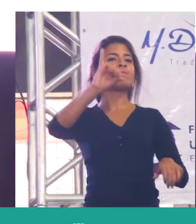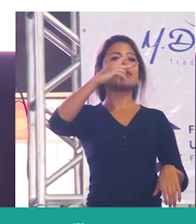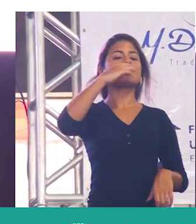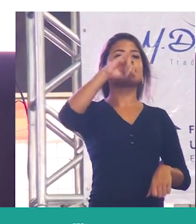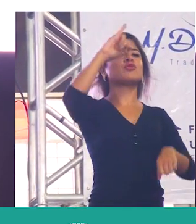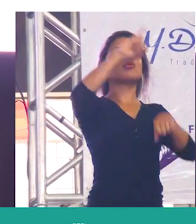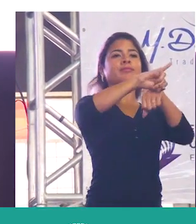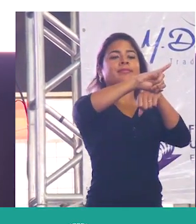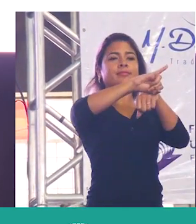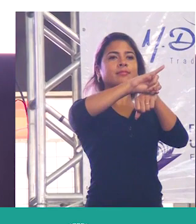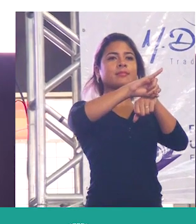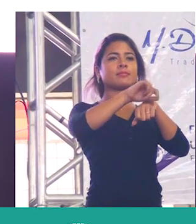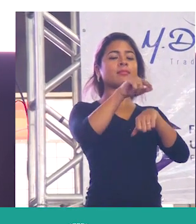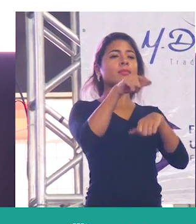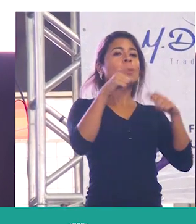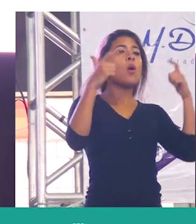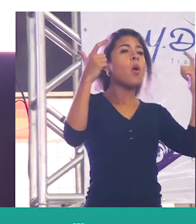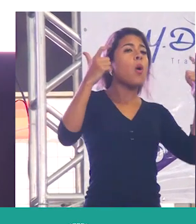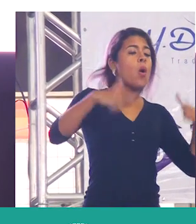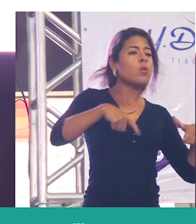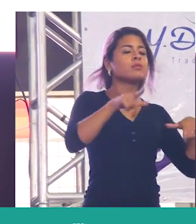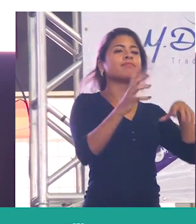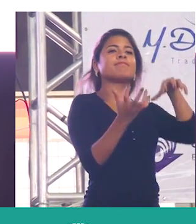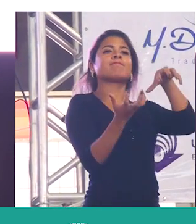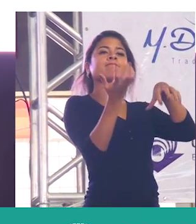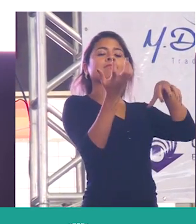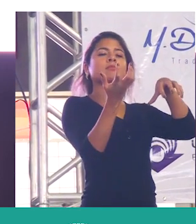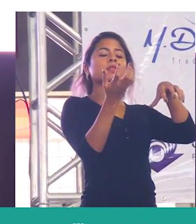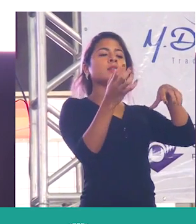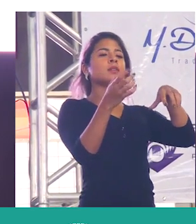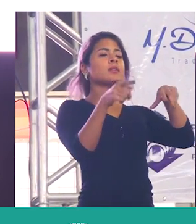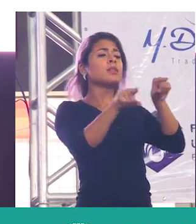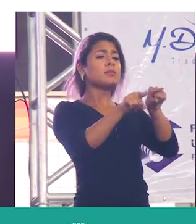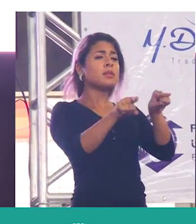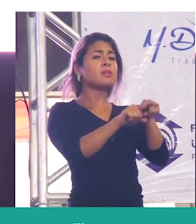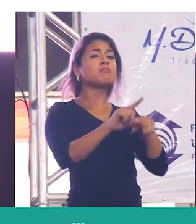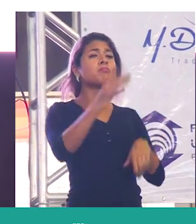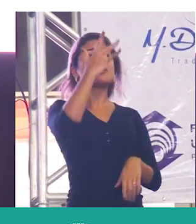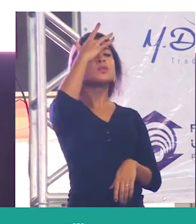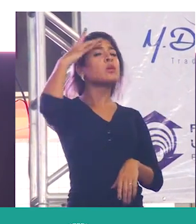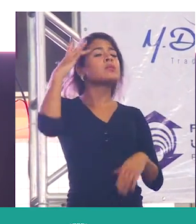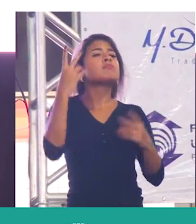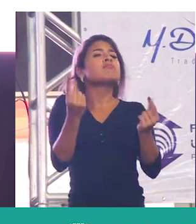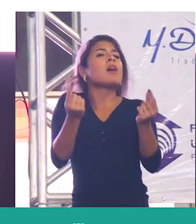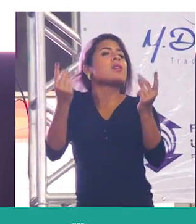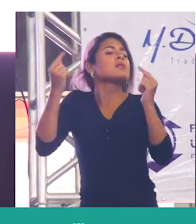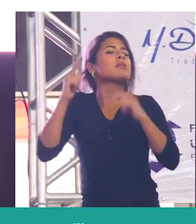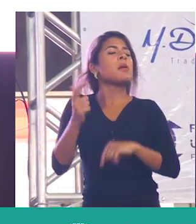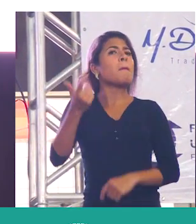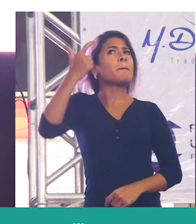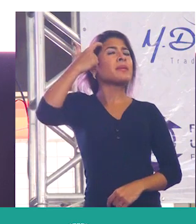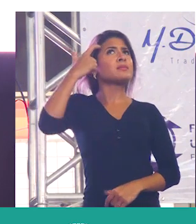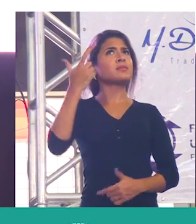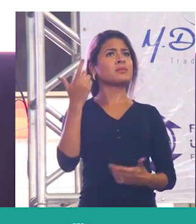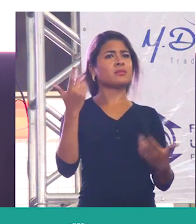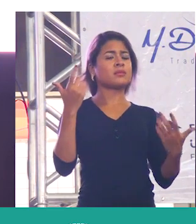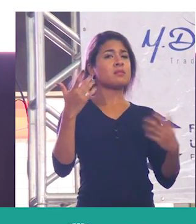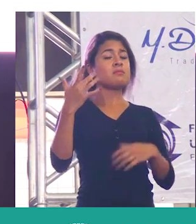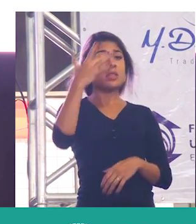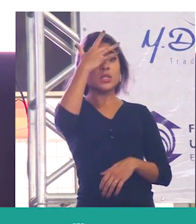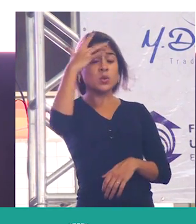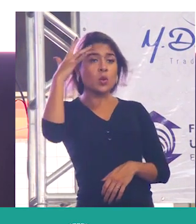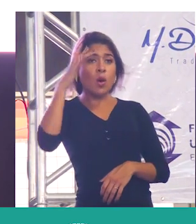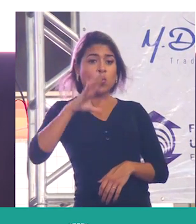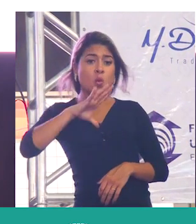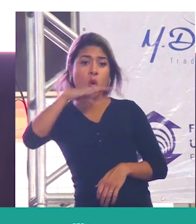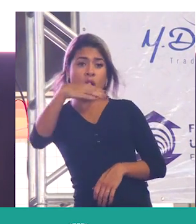que ninguém, em sua sã consciência, imaginaria que fosse possível alguém ter coragem